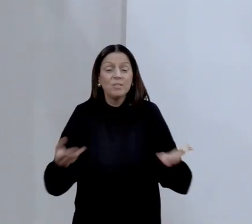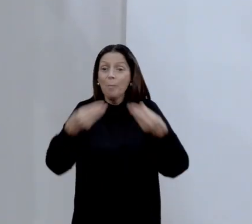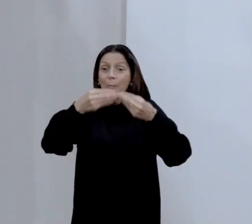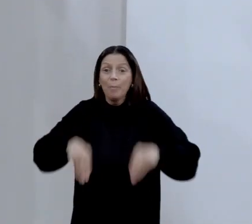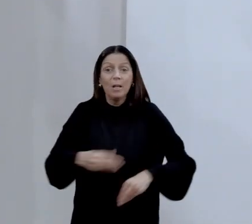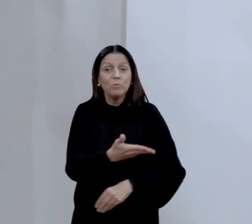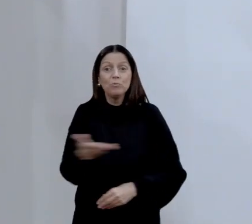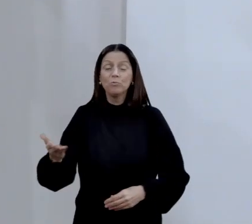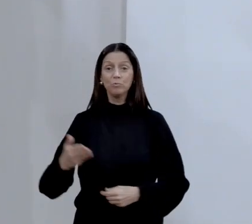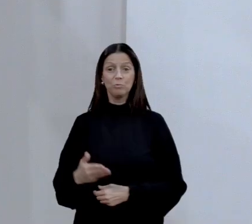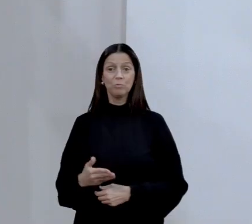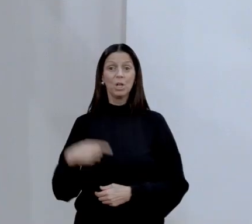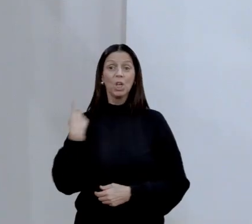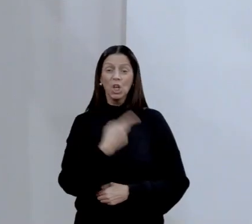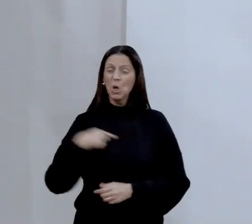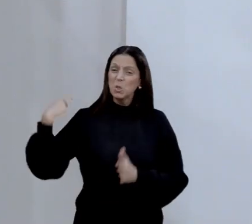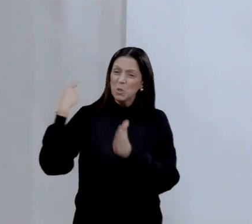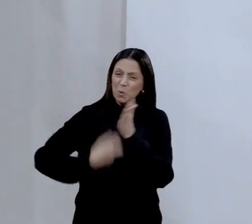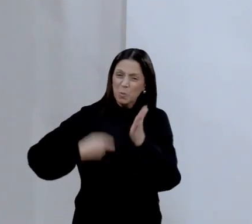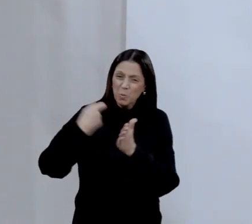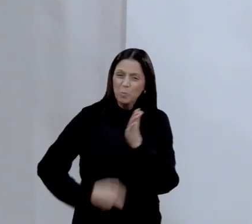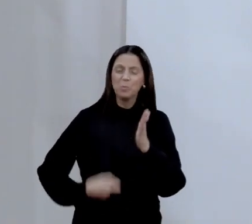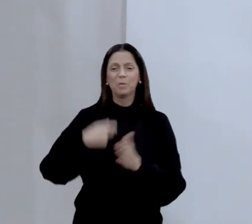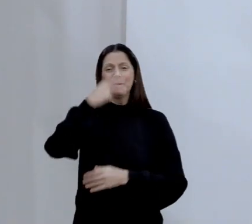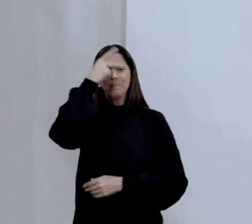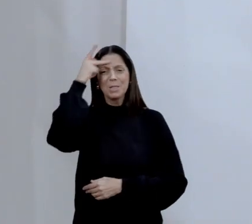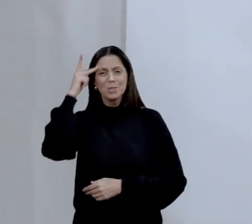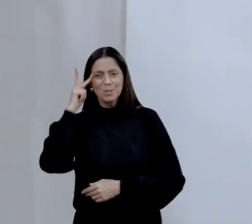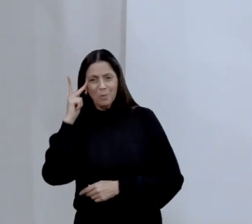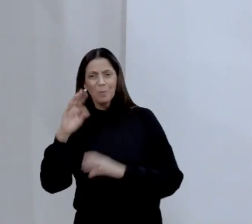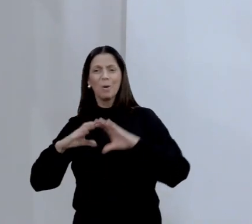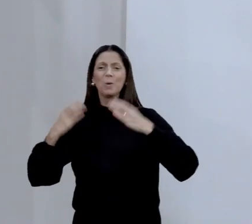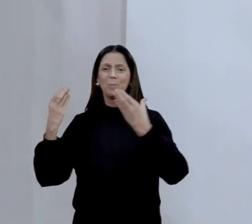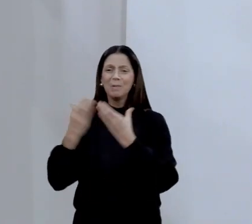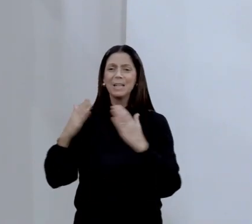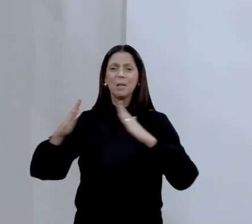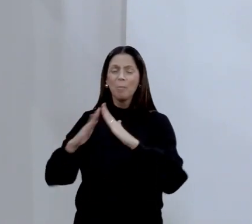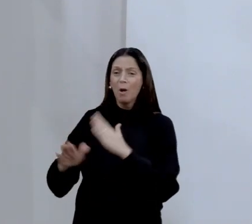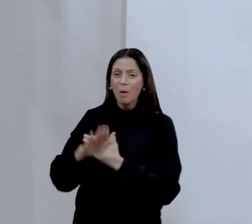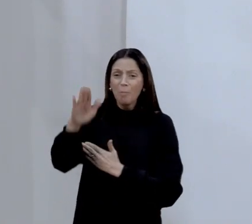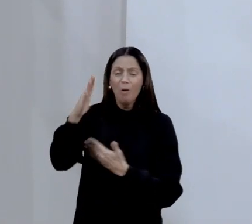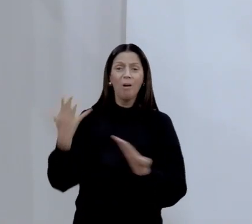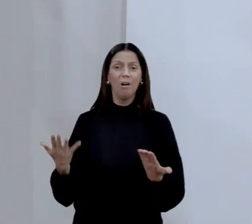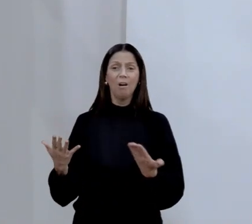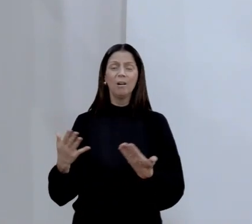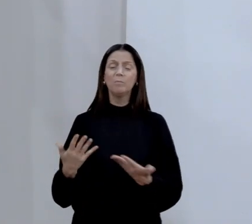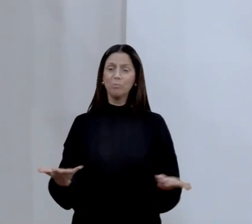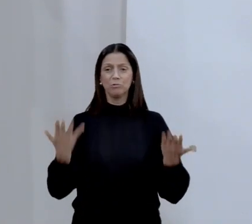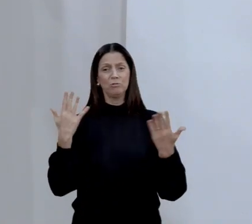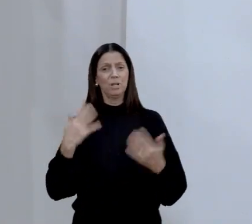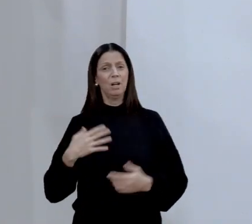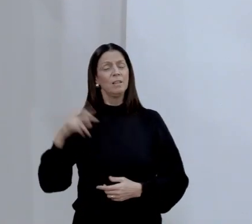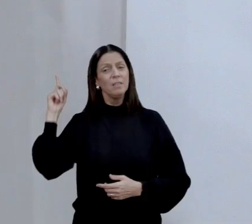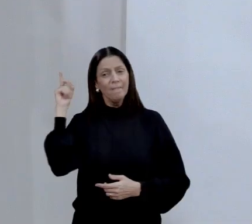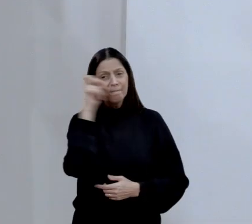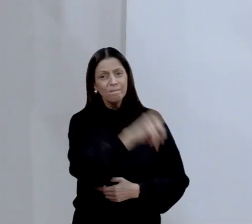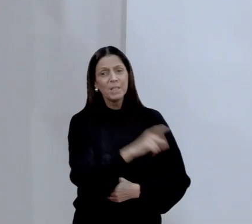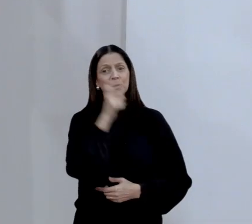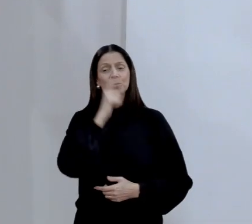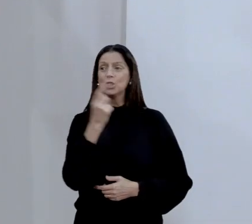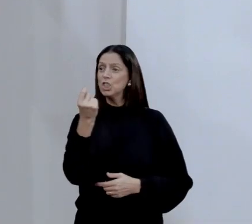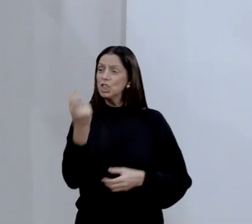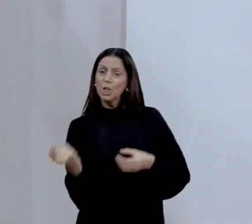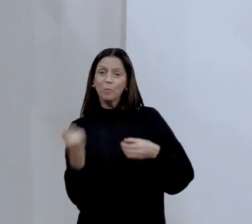pelos quais a gente tanto luta, e tanto corre atrás para conseguir esses recursos. Tão difícil, né, conseguir o retorno dos nossos